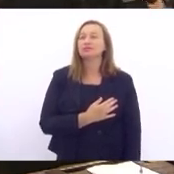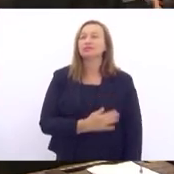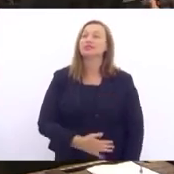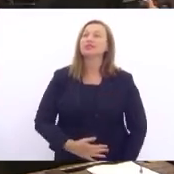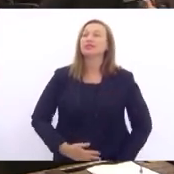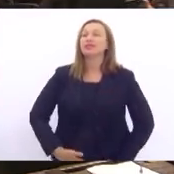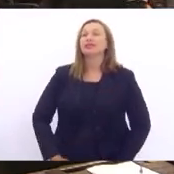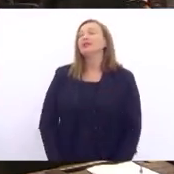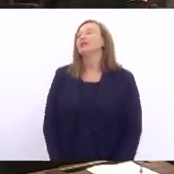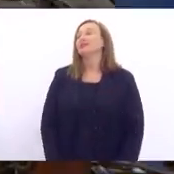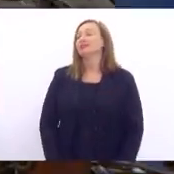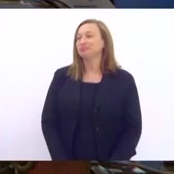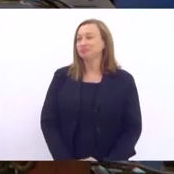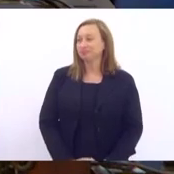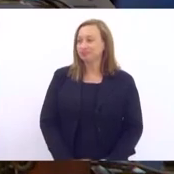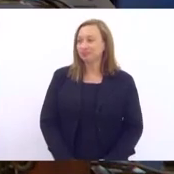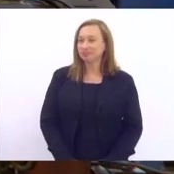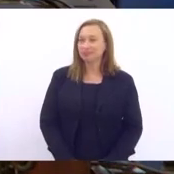Para finalizar,